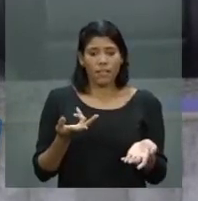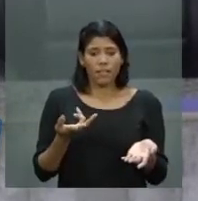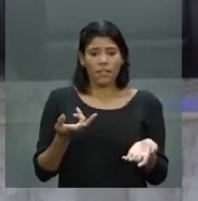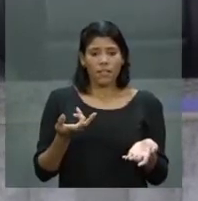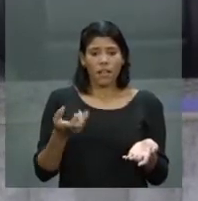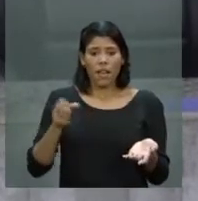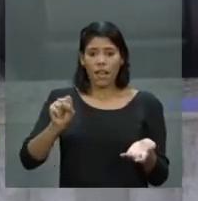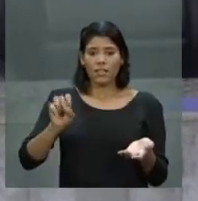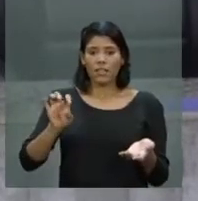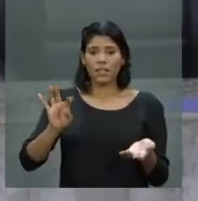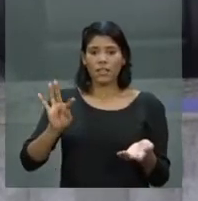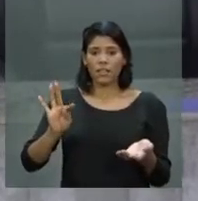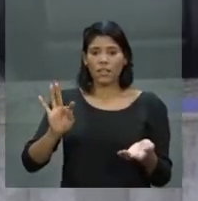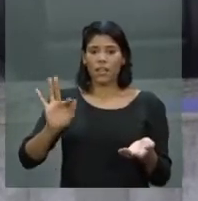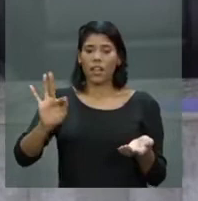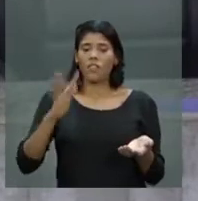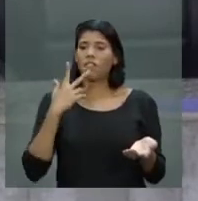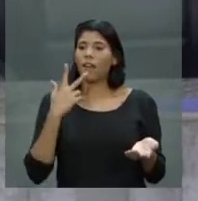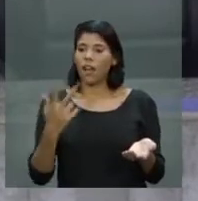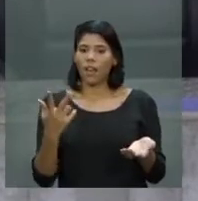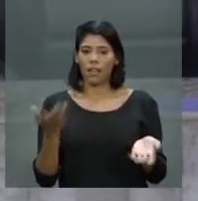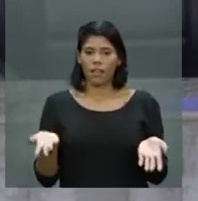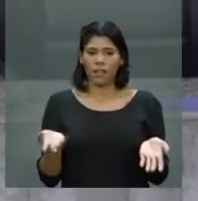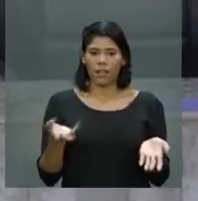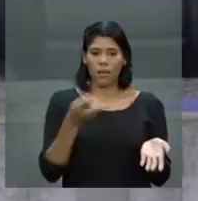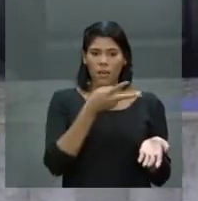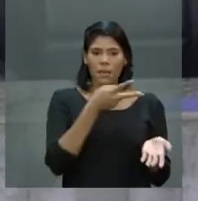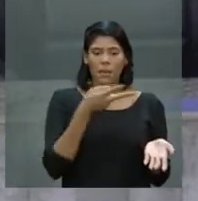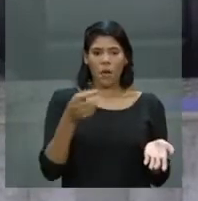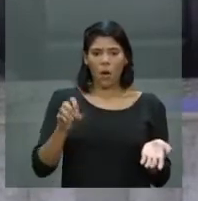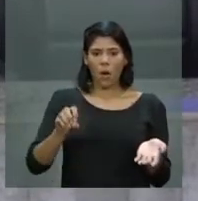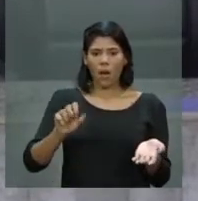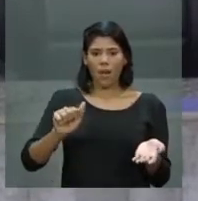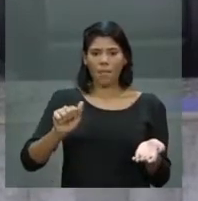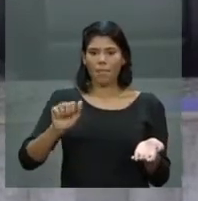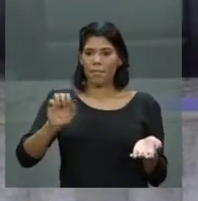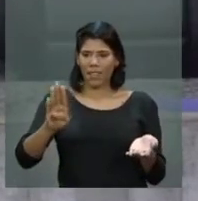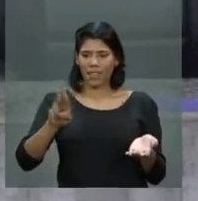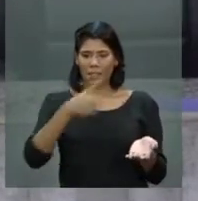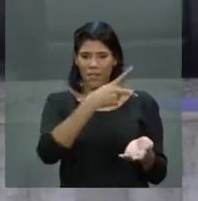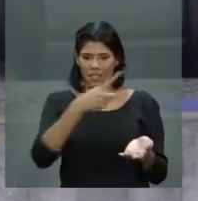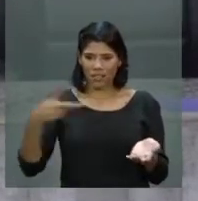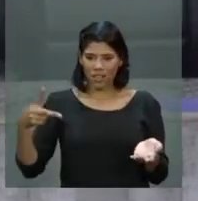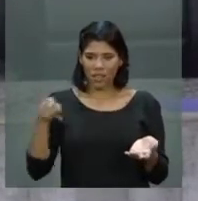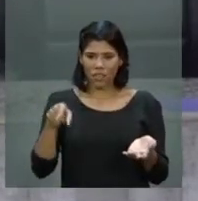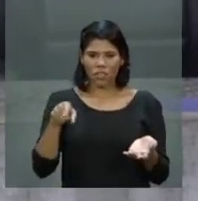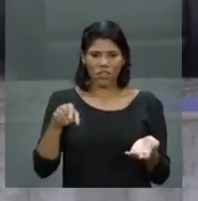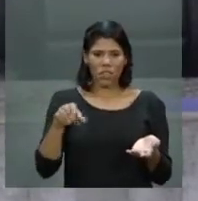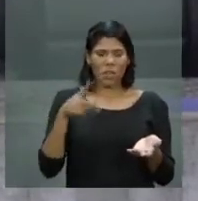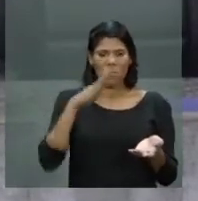se atribui uma morte 50 anos atrás a um presidente da OAB, da forma como é colocada, de uma forma